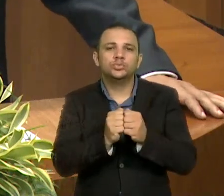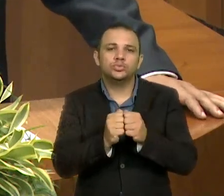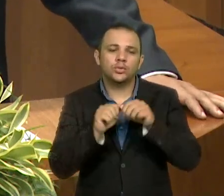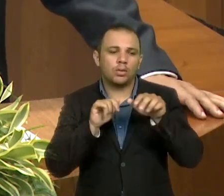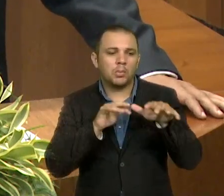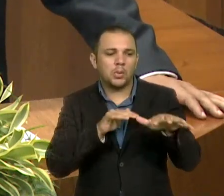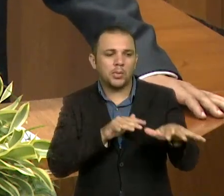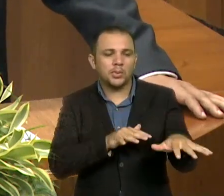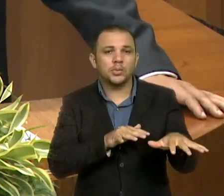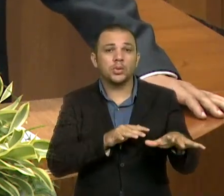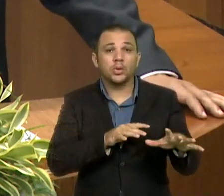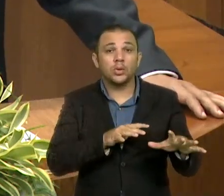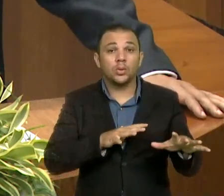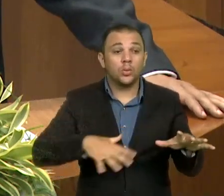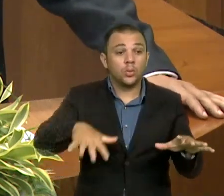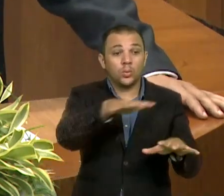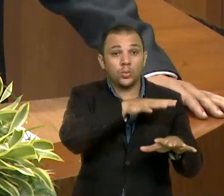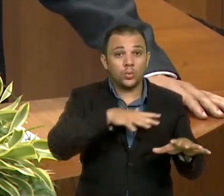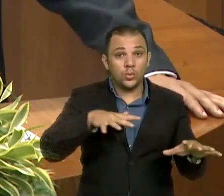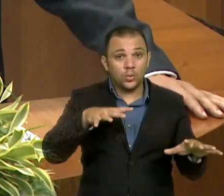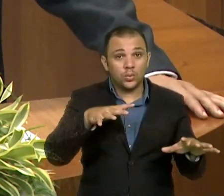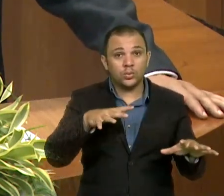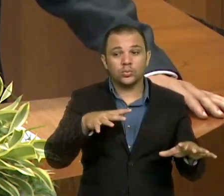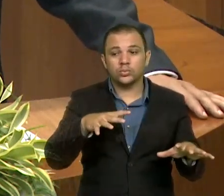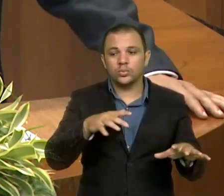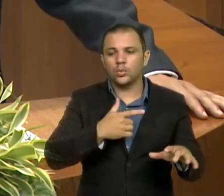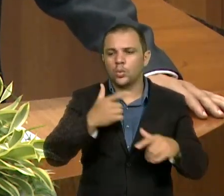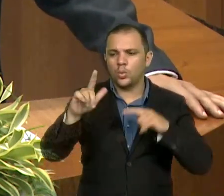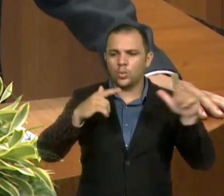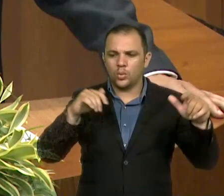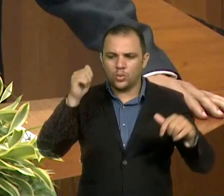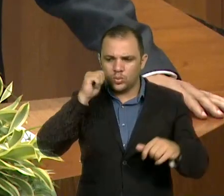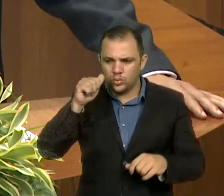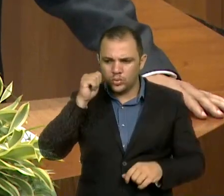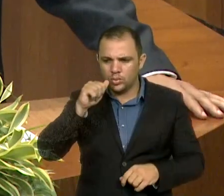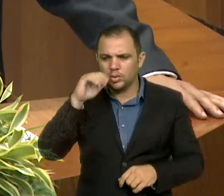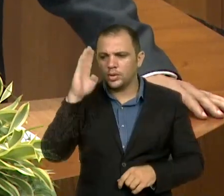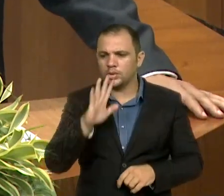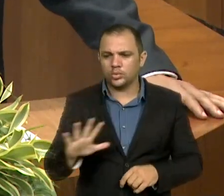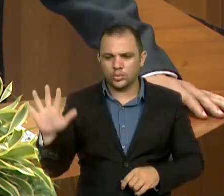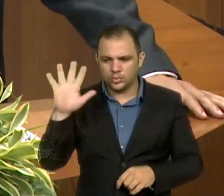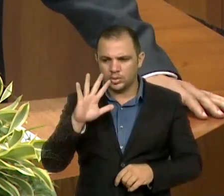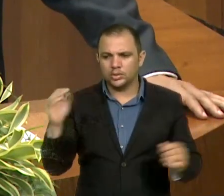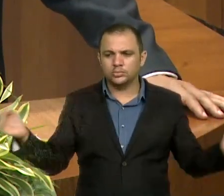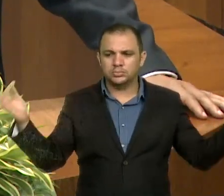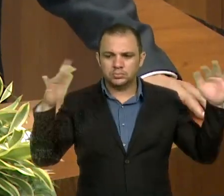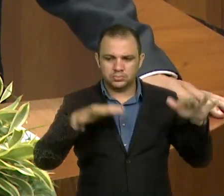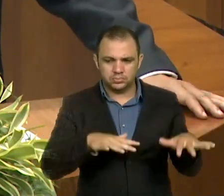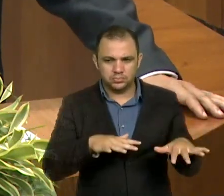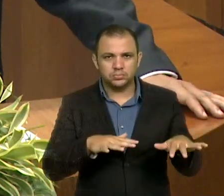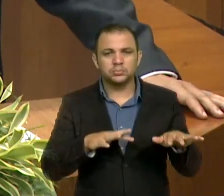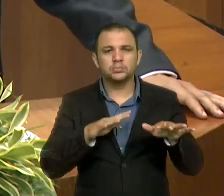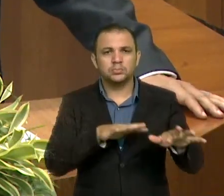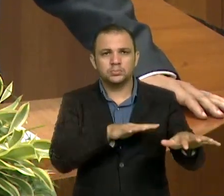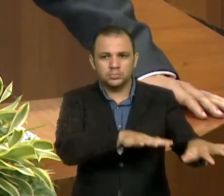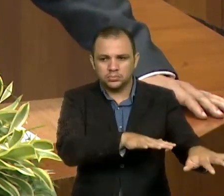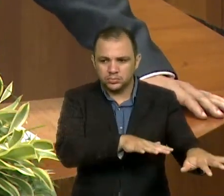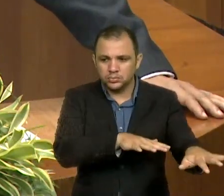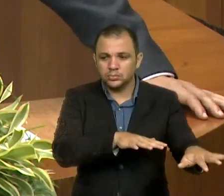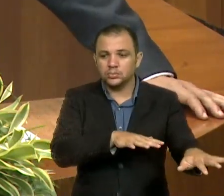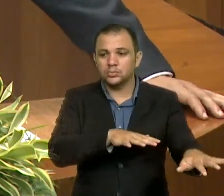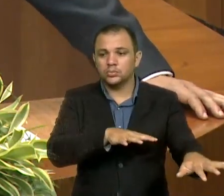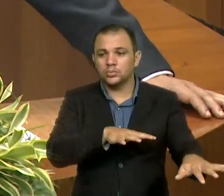quase 150, juntamente com outras mulheres brasileiras, puderam juntos